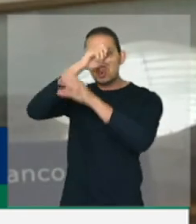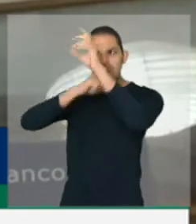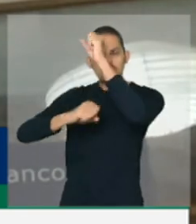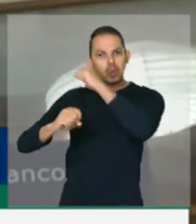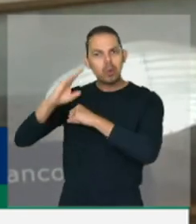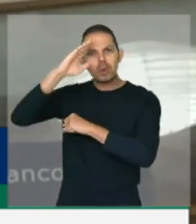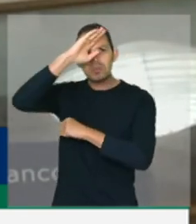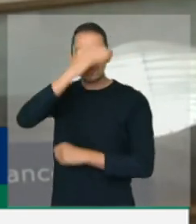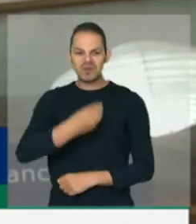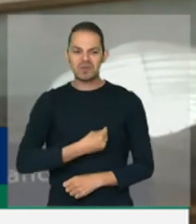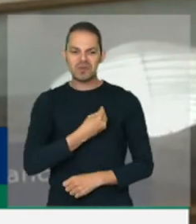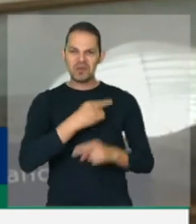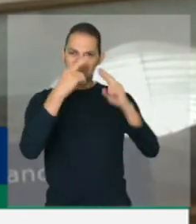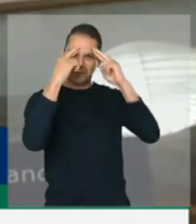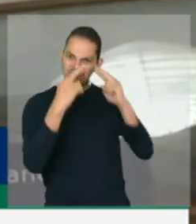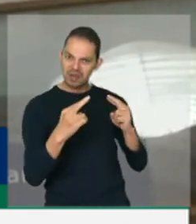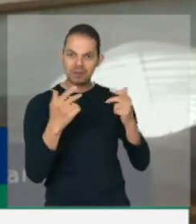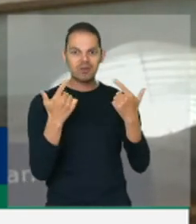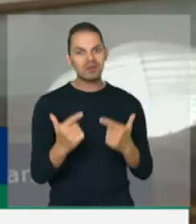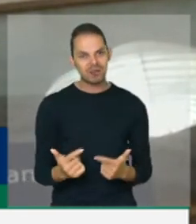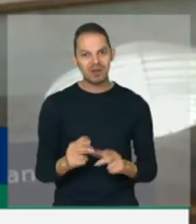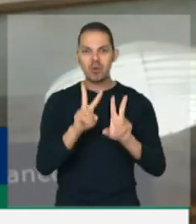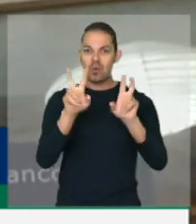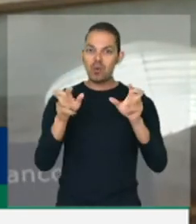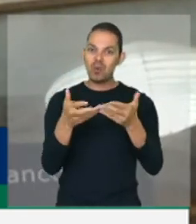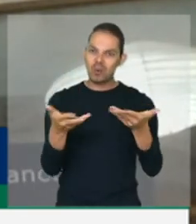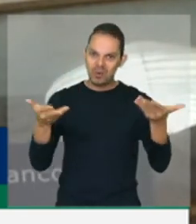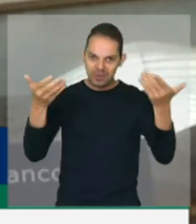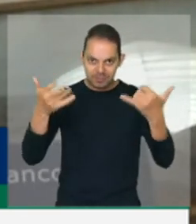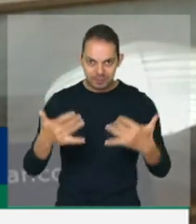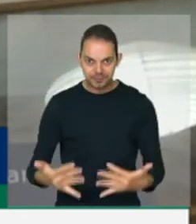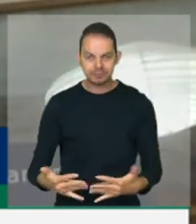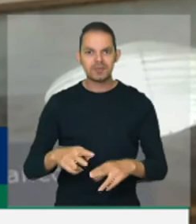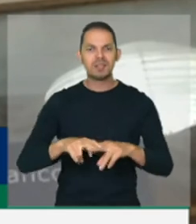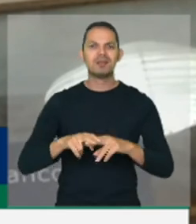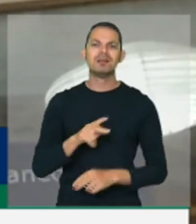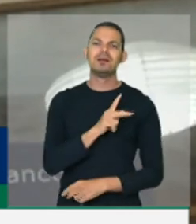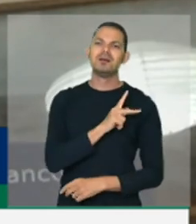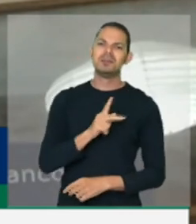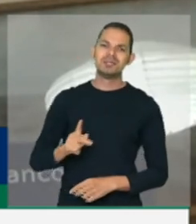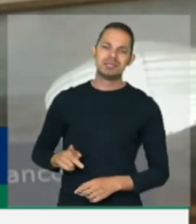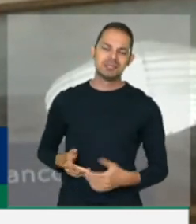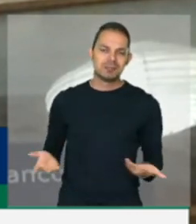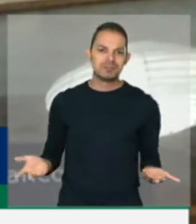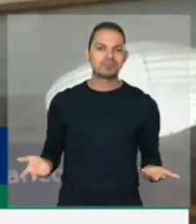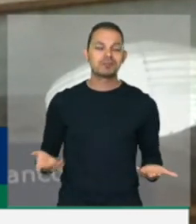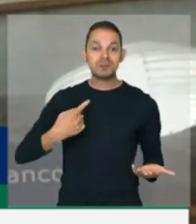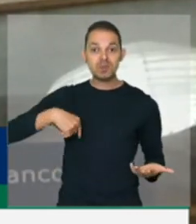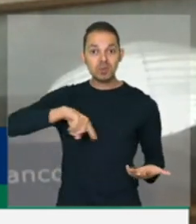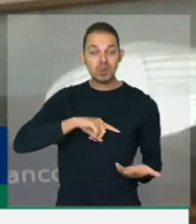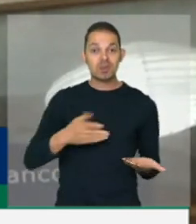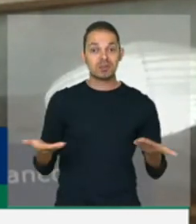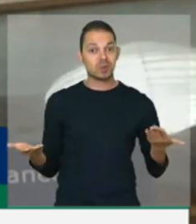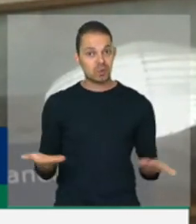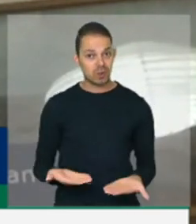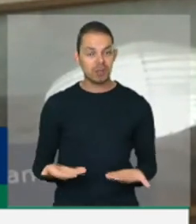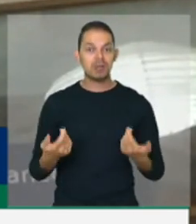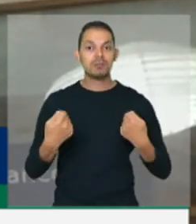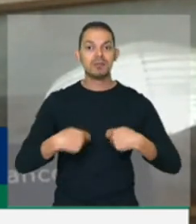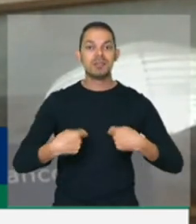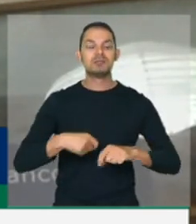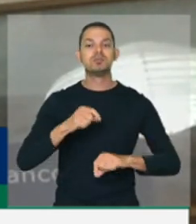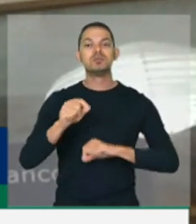respeito à vida. É disso que a gente está falando. Então, senhor presidente, a gente, nesse momento,